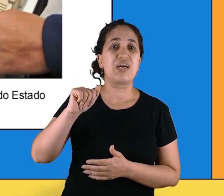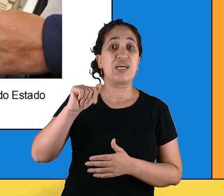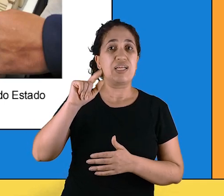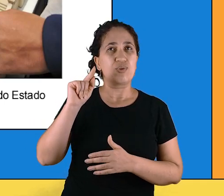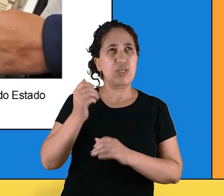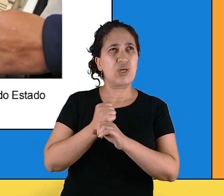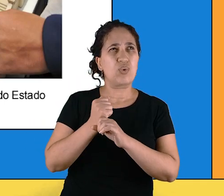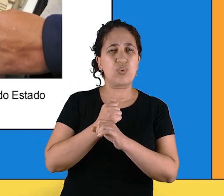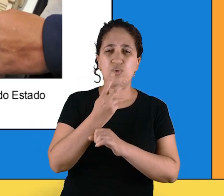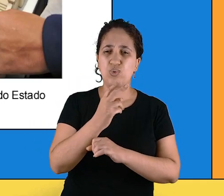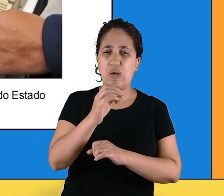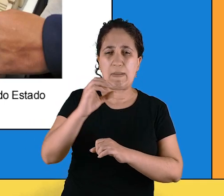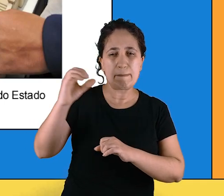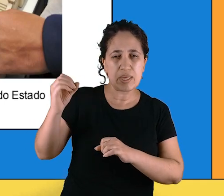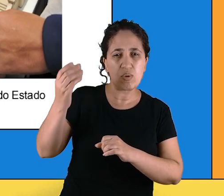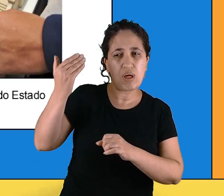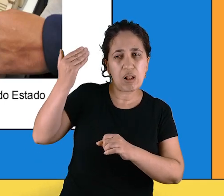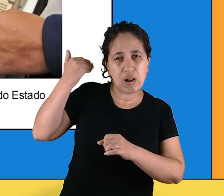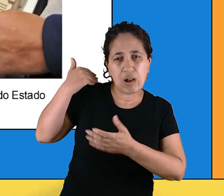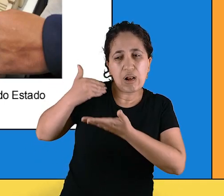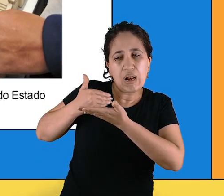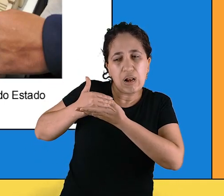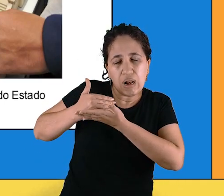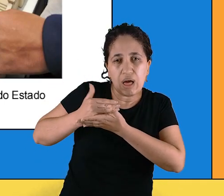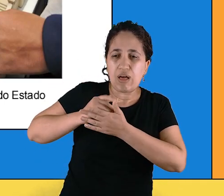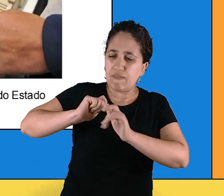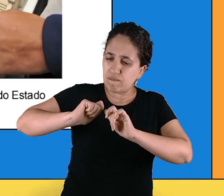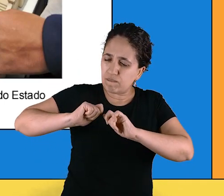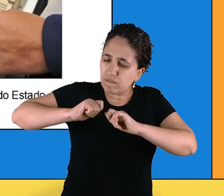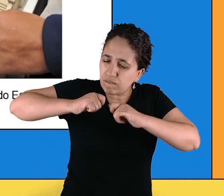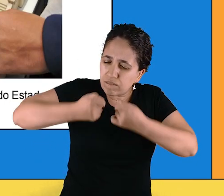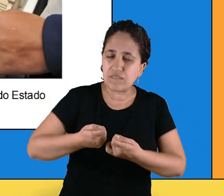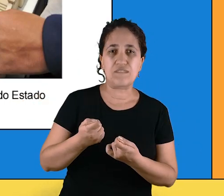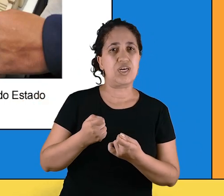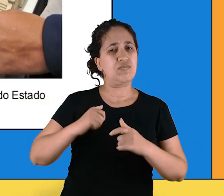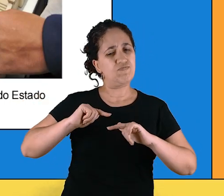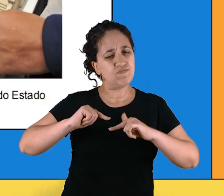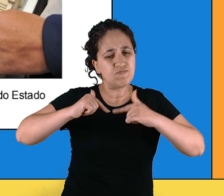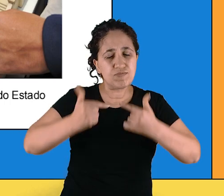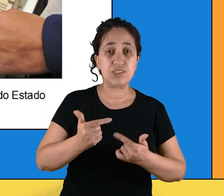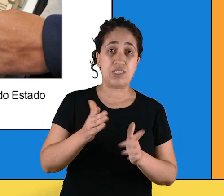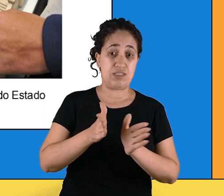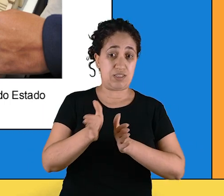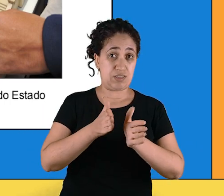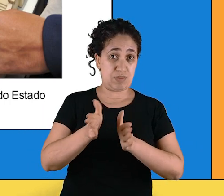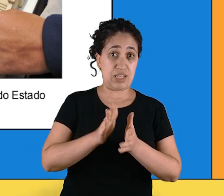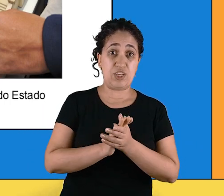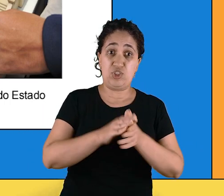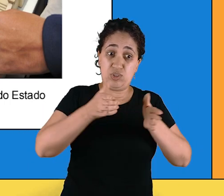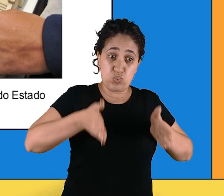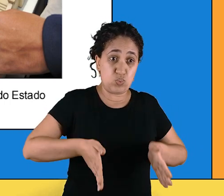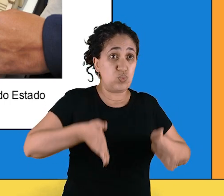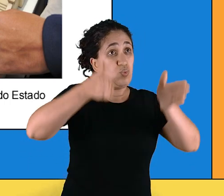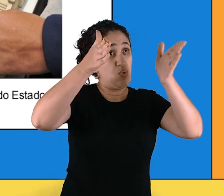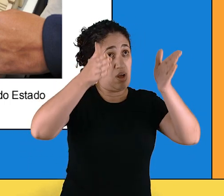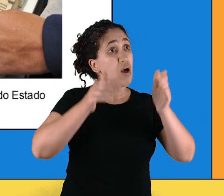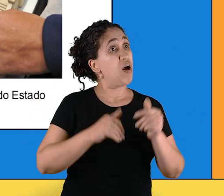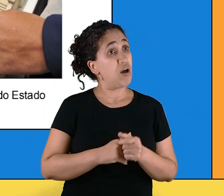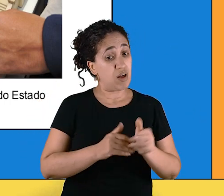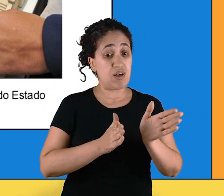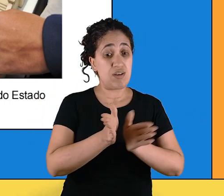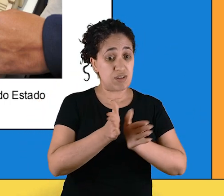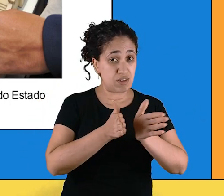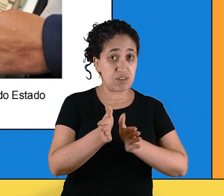o início dos anos 2000, né, vem cada vez mais investindo em acessibilidade. Além de um edifício acessível,